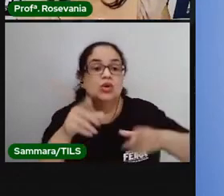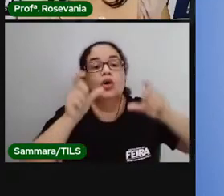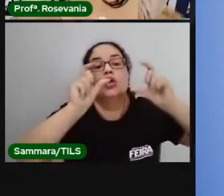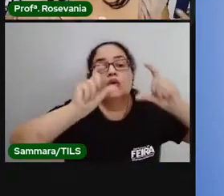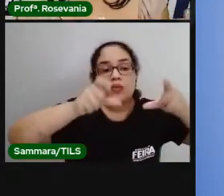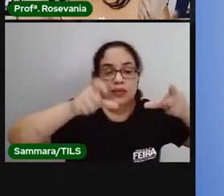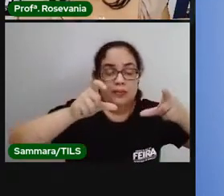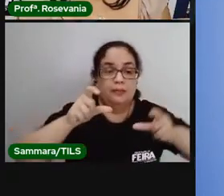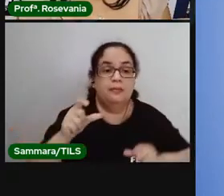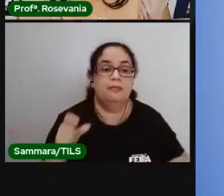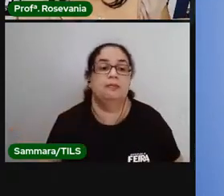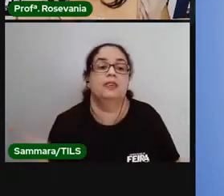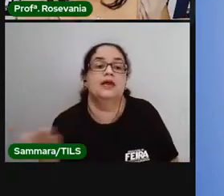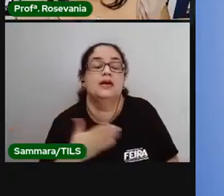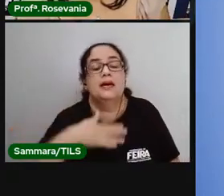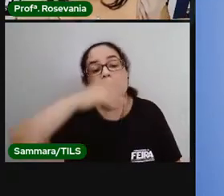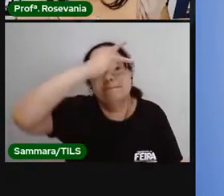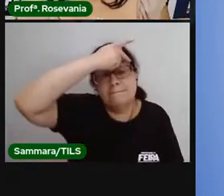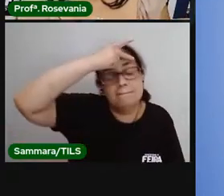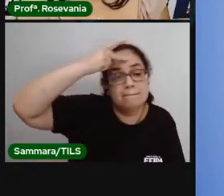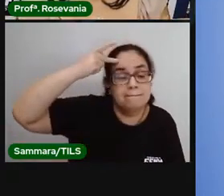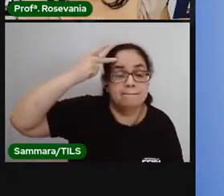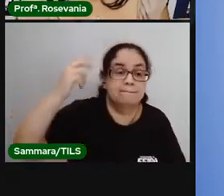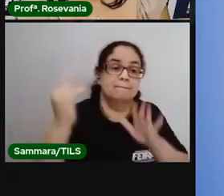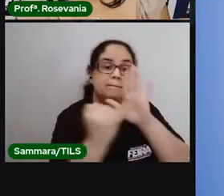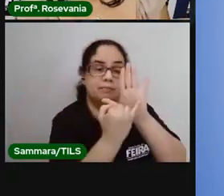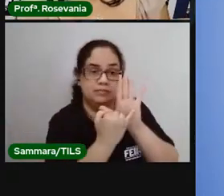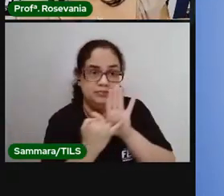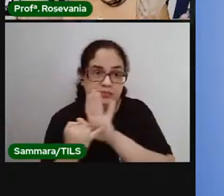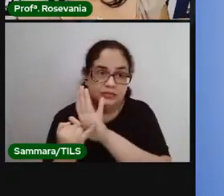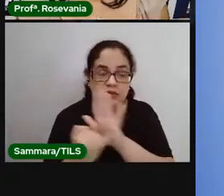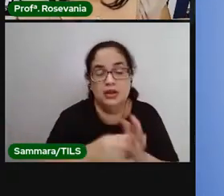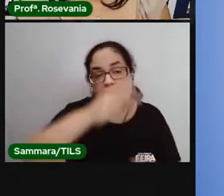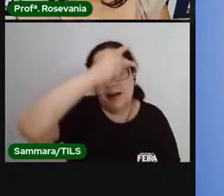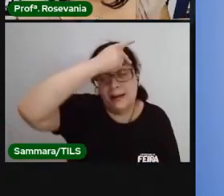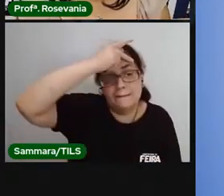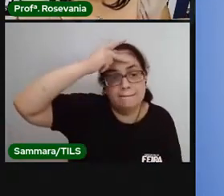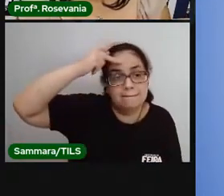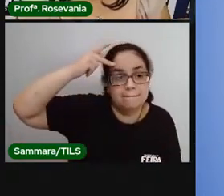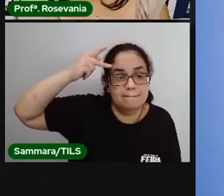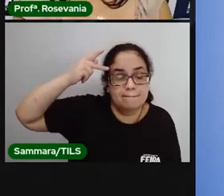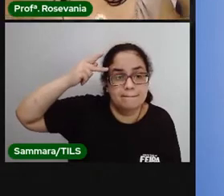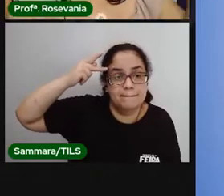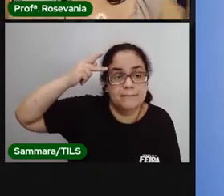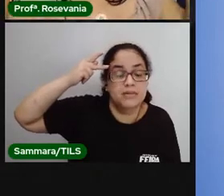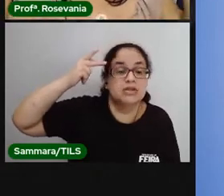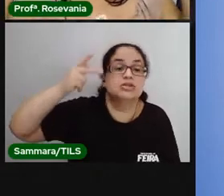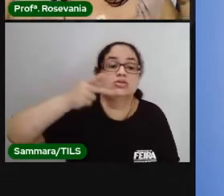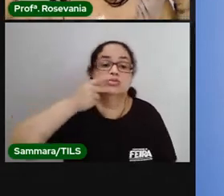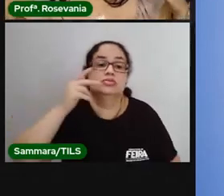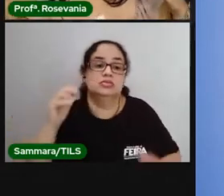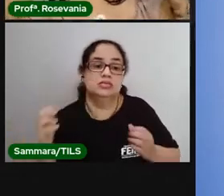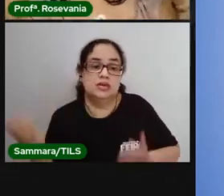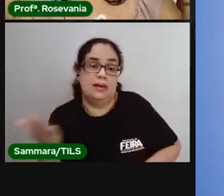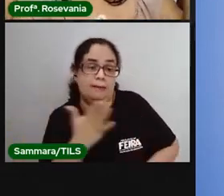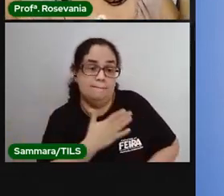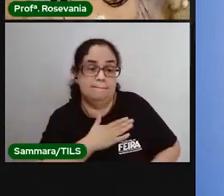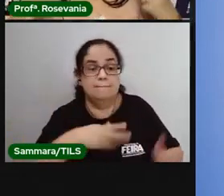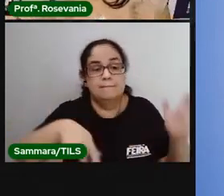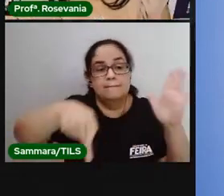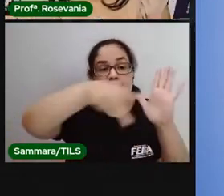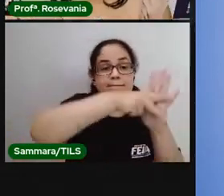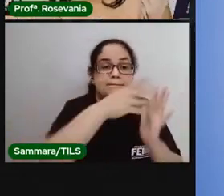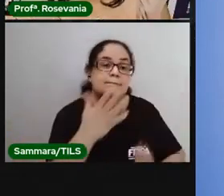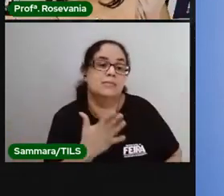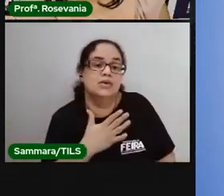lugar, aquele que as pessoas se identificam, aqueles que as pessoas se autoafirmam, aquele espaço que traz